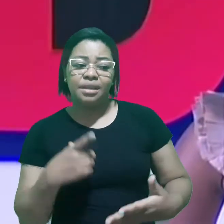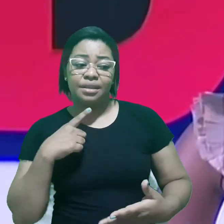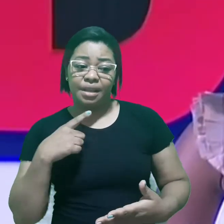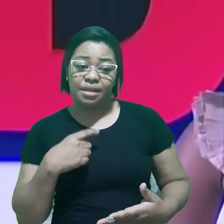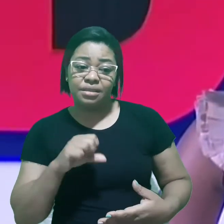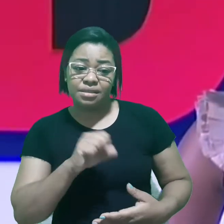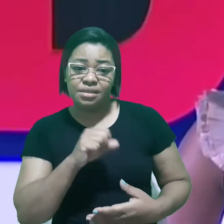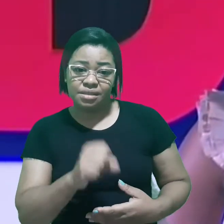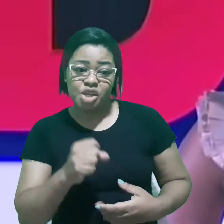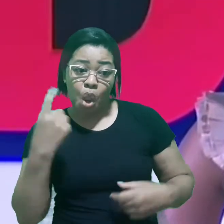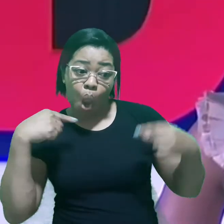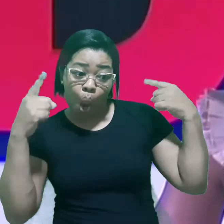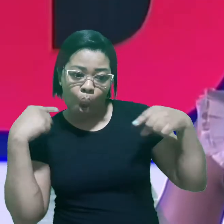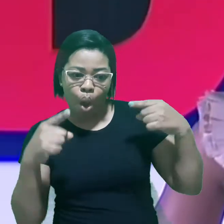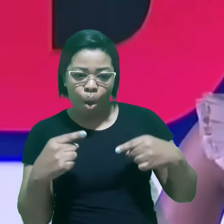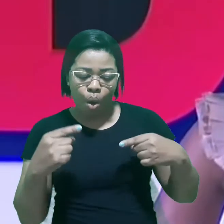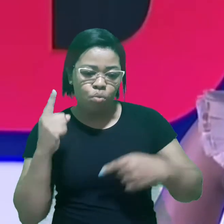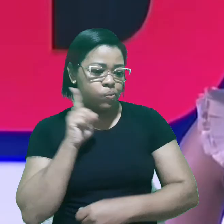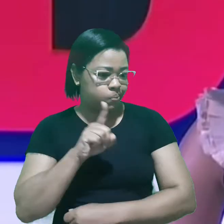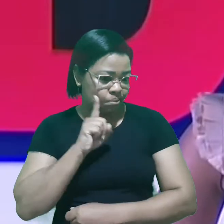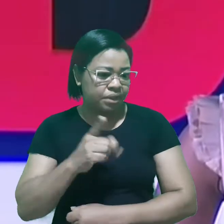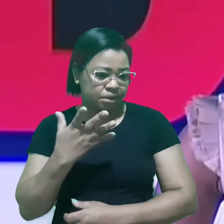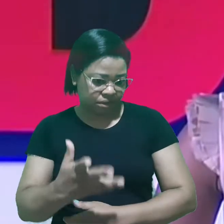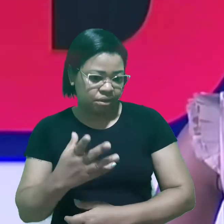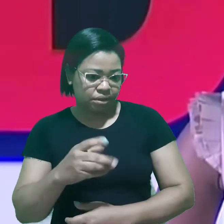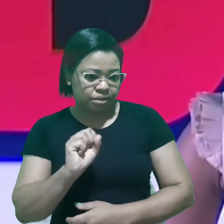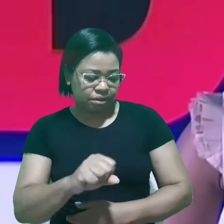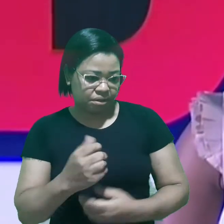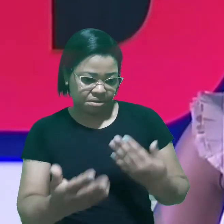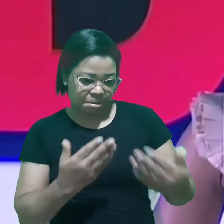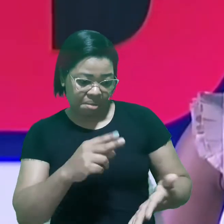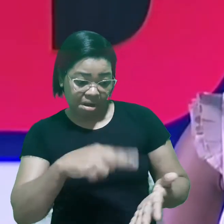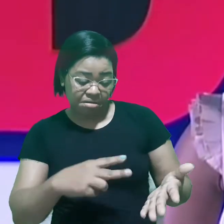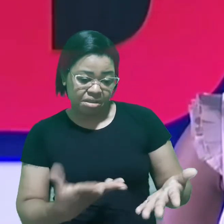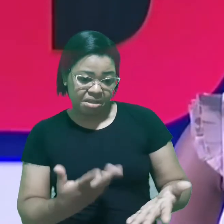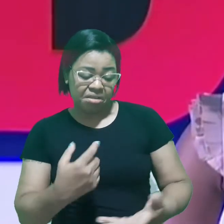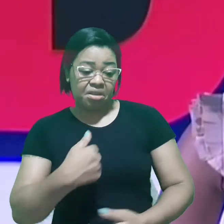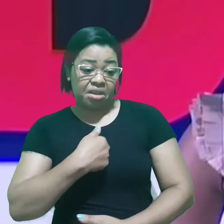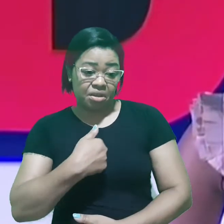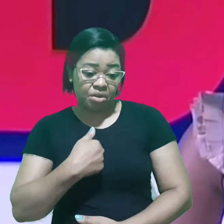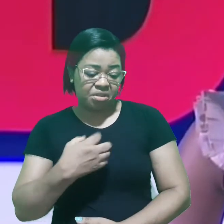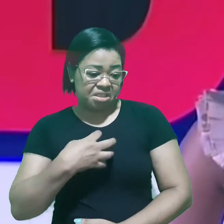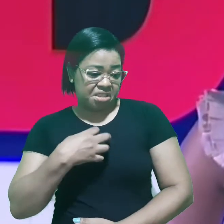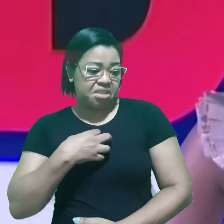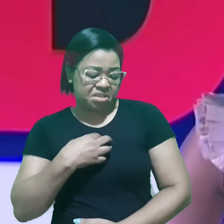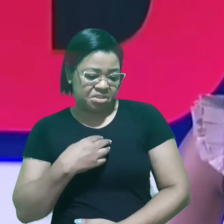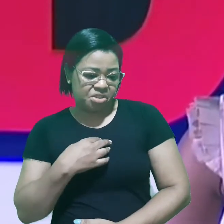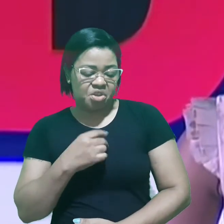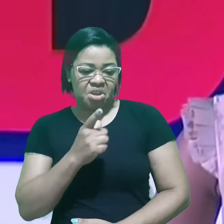E que era uma grande pena que jovens americanos fossem assassinos em série.